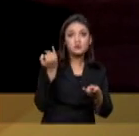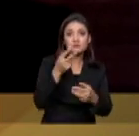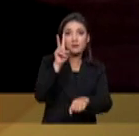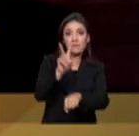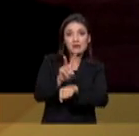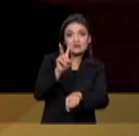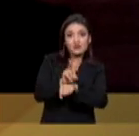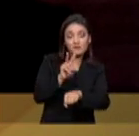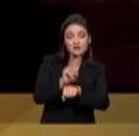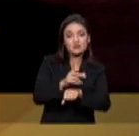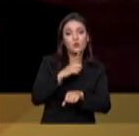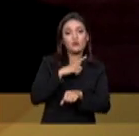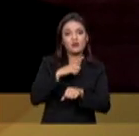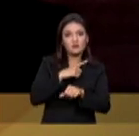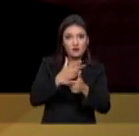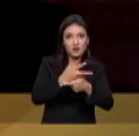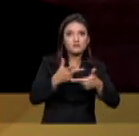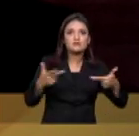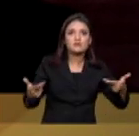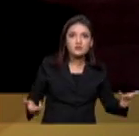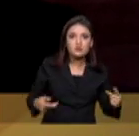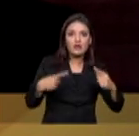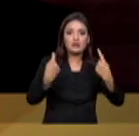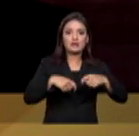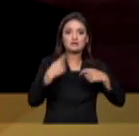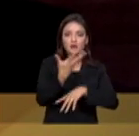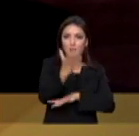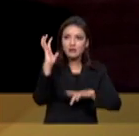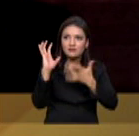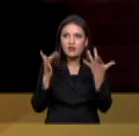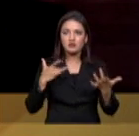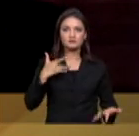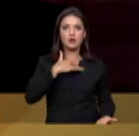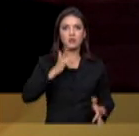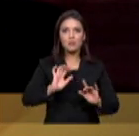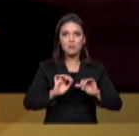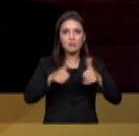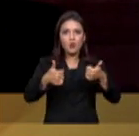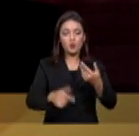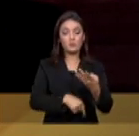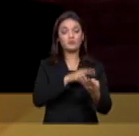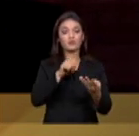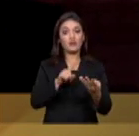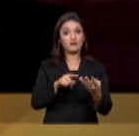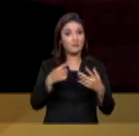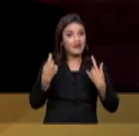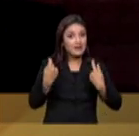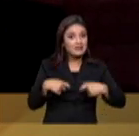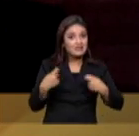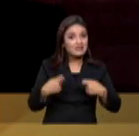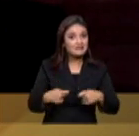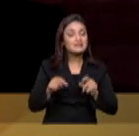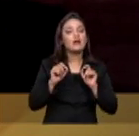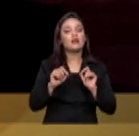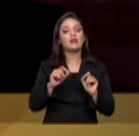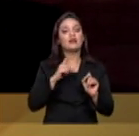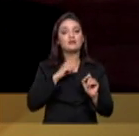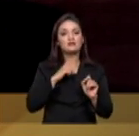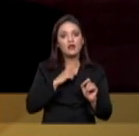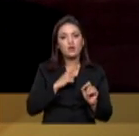dos recursos ambientais necessários a seu bem-estar e as necessárias à sua reprodução